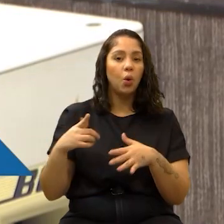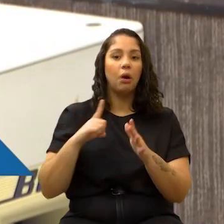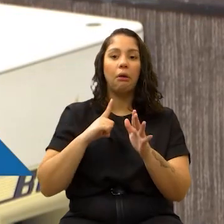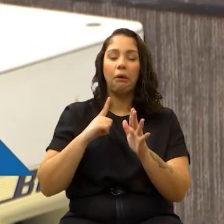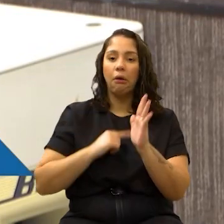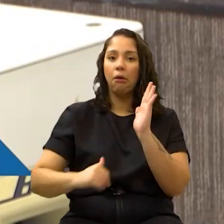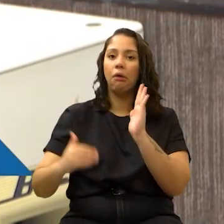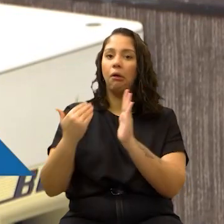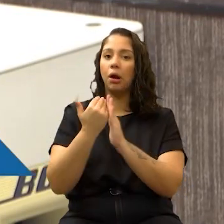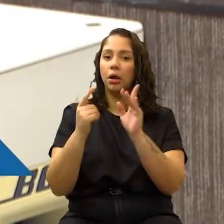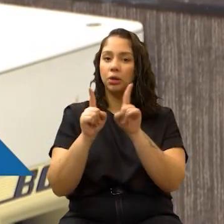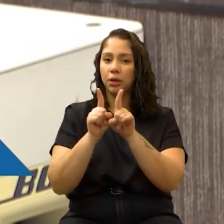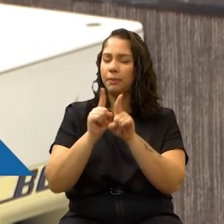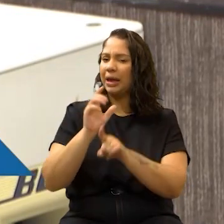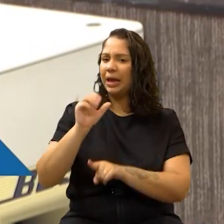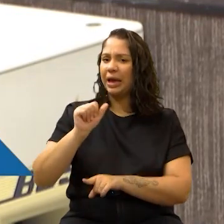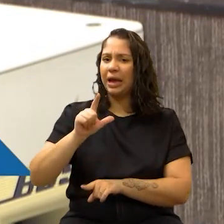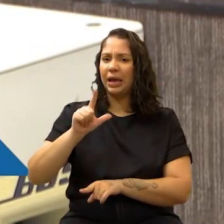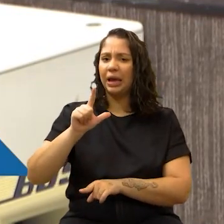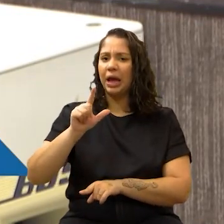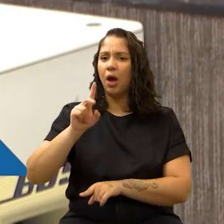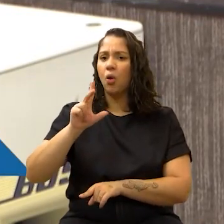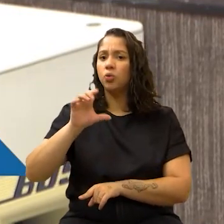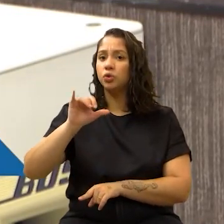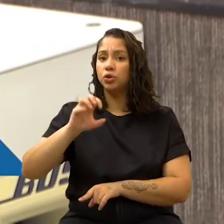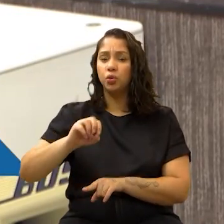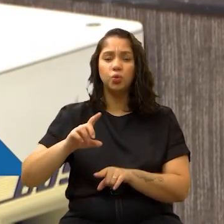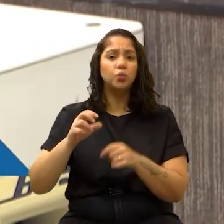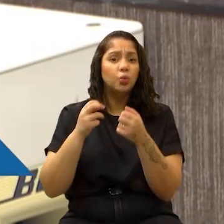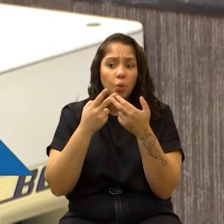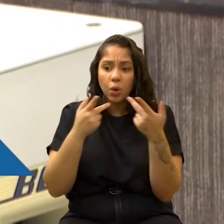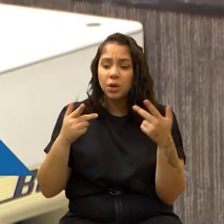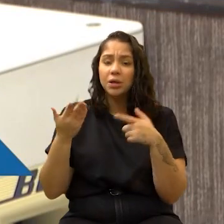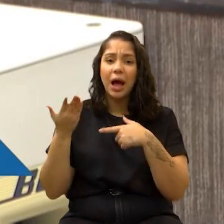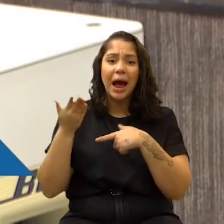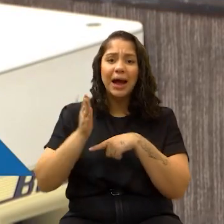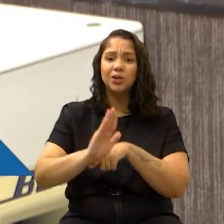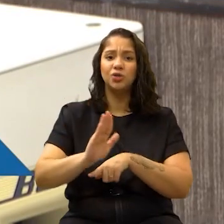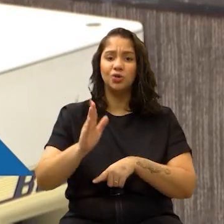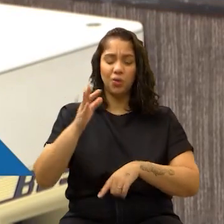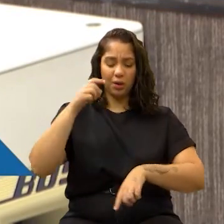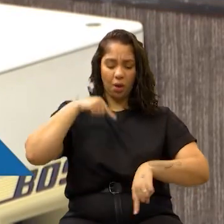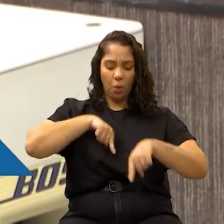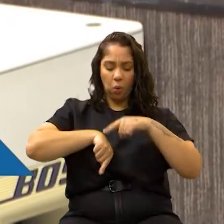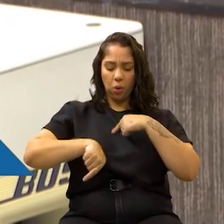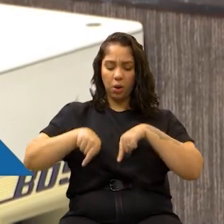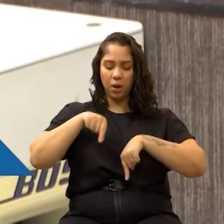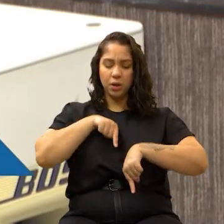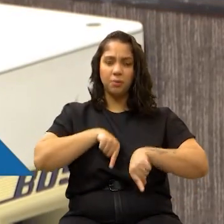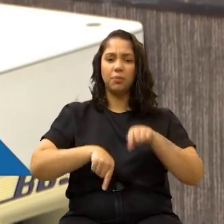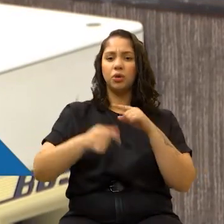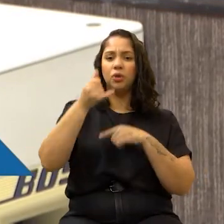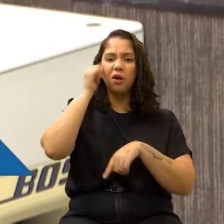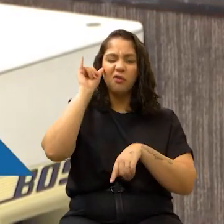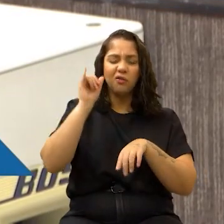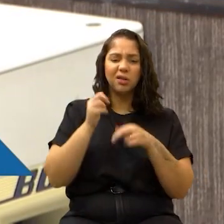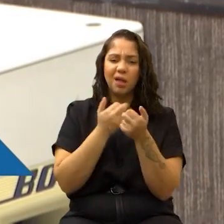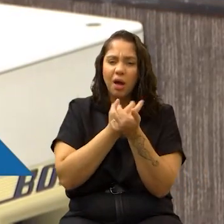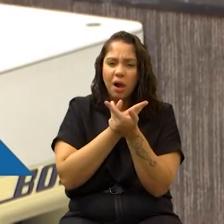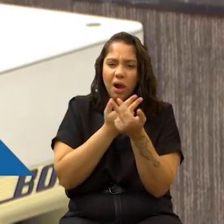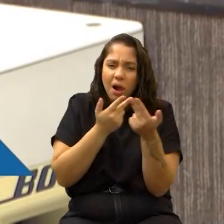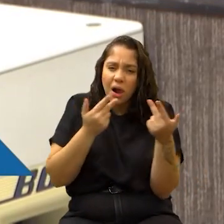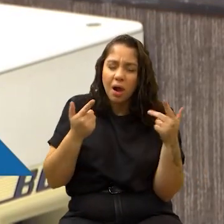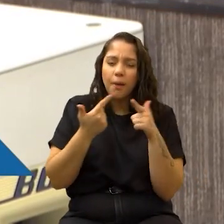aí de cálcio, enfim, tudo que ajuda no organismo. É antioxidante, é